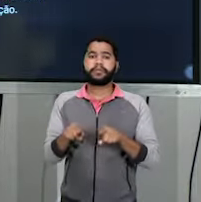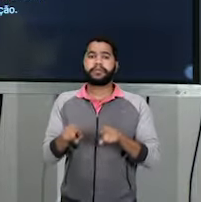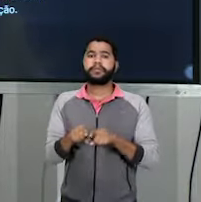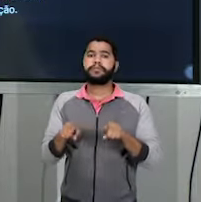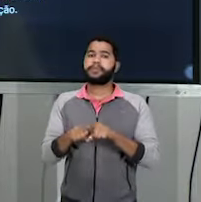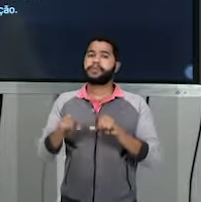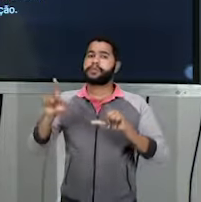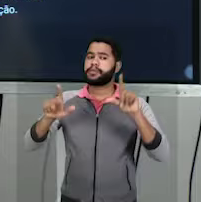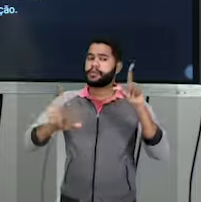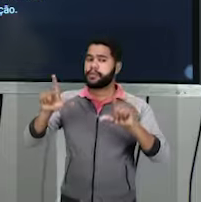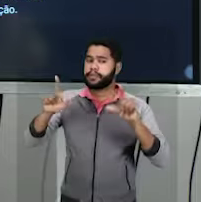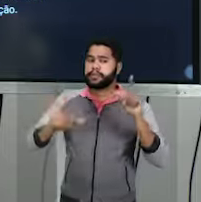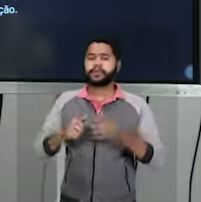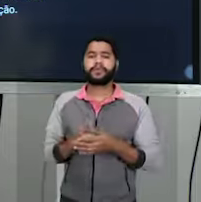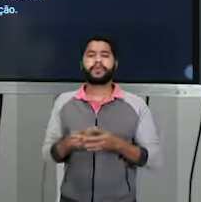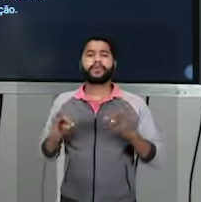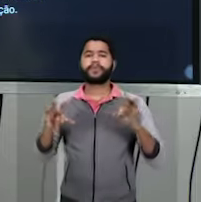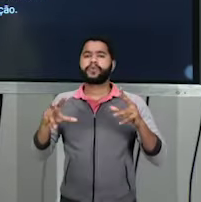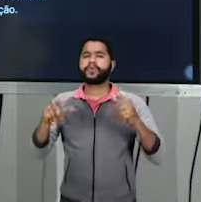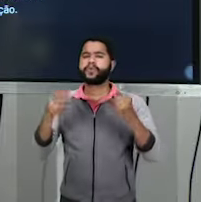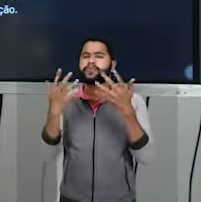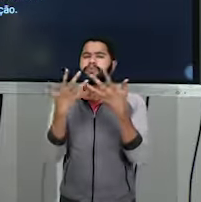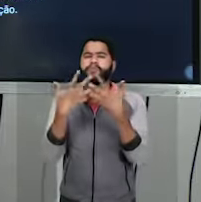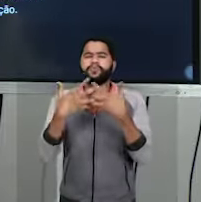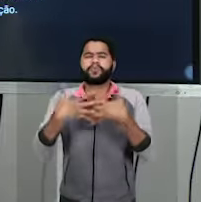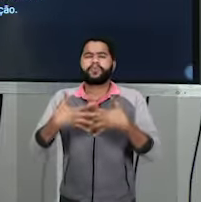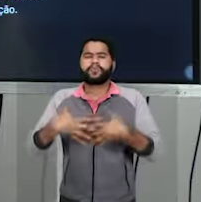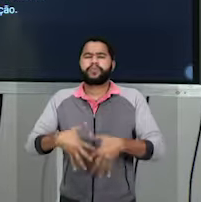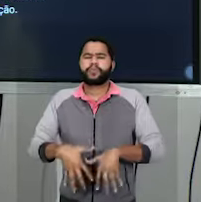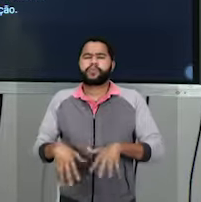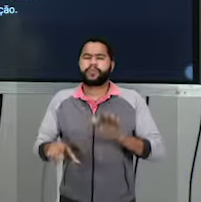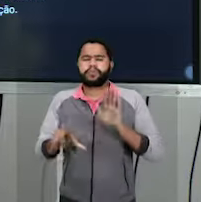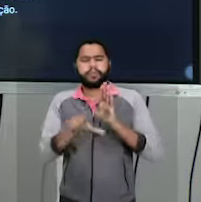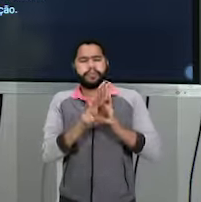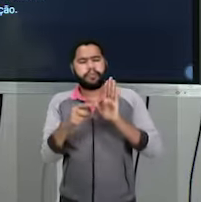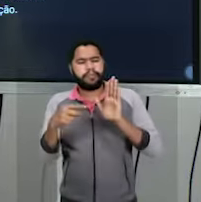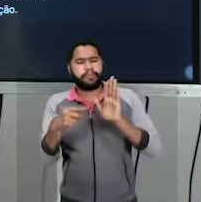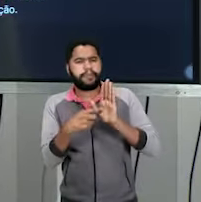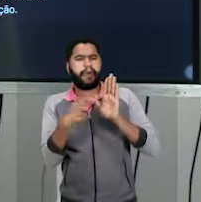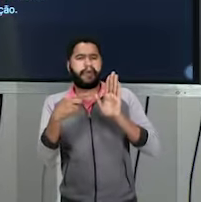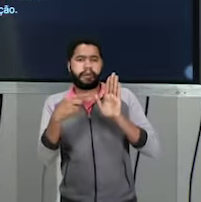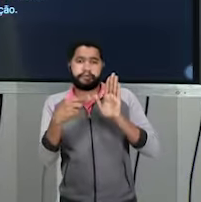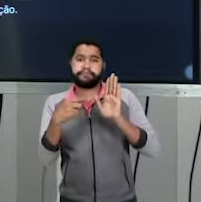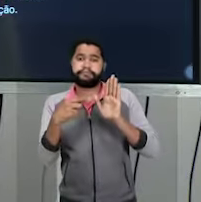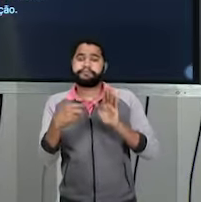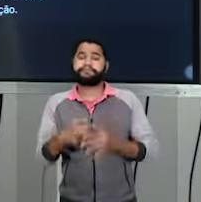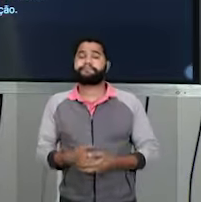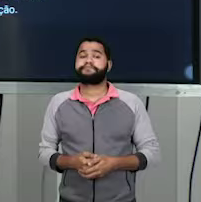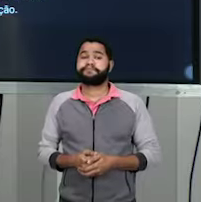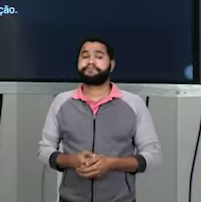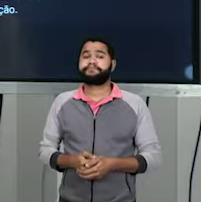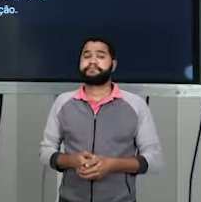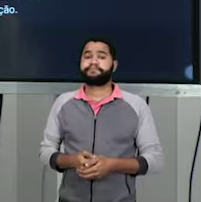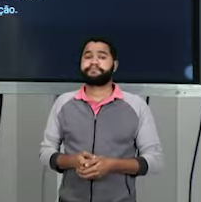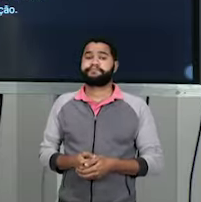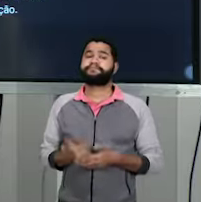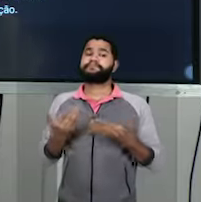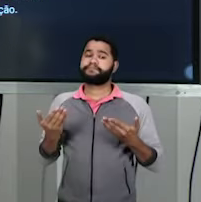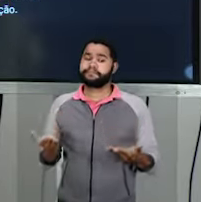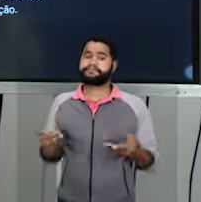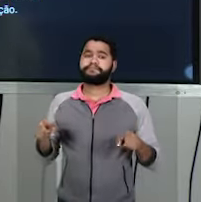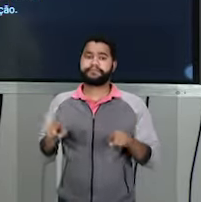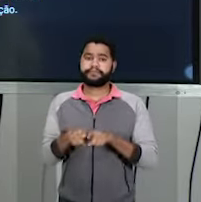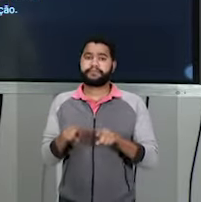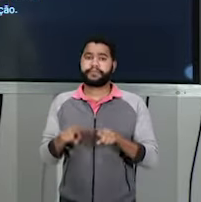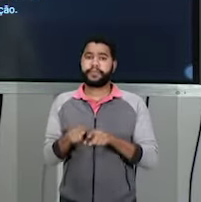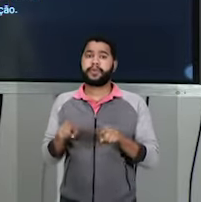a televisão tudo funcionando dentro de uma lei dentro de uma condição então isso também